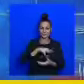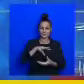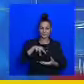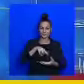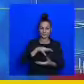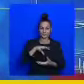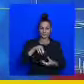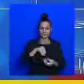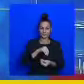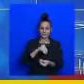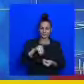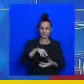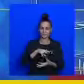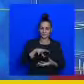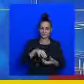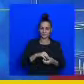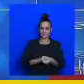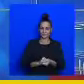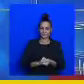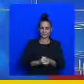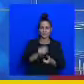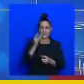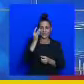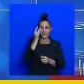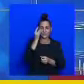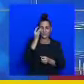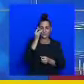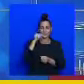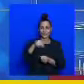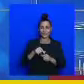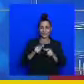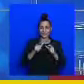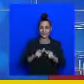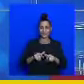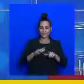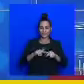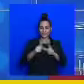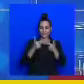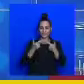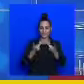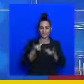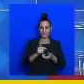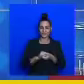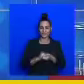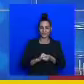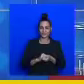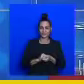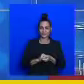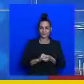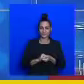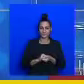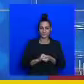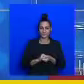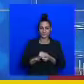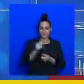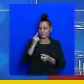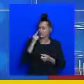Embaralhando o globo, girando. Ao vivo, aqui direto do Espaço da Sorte.